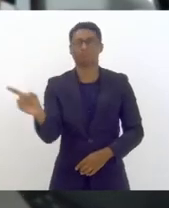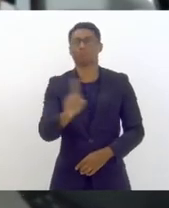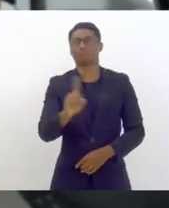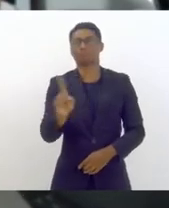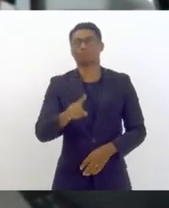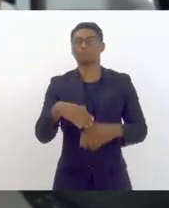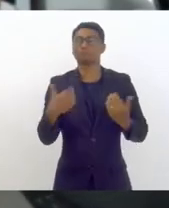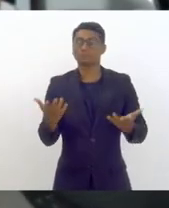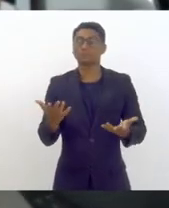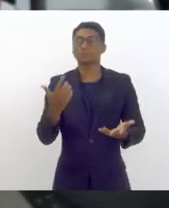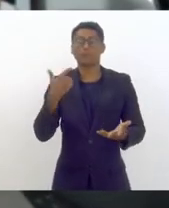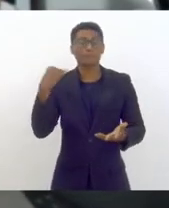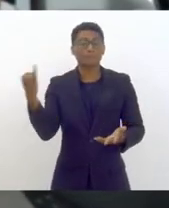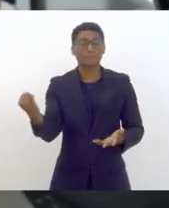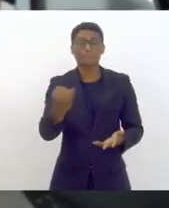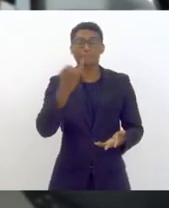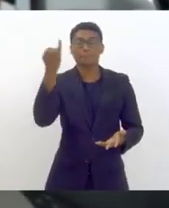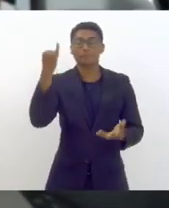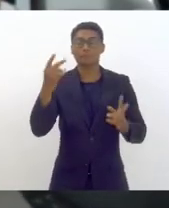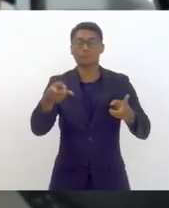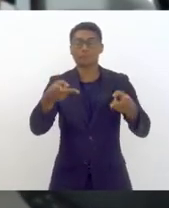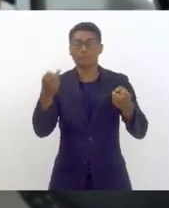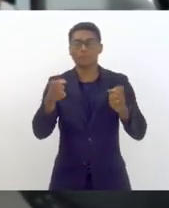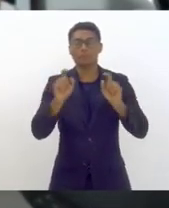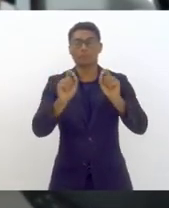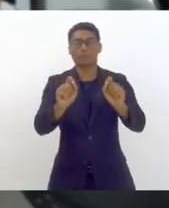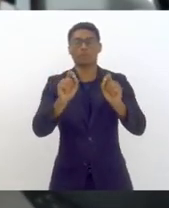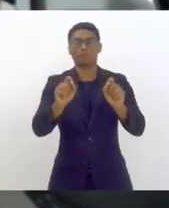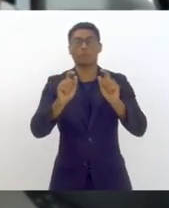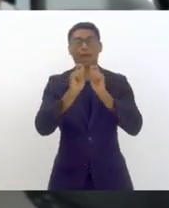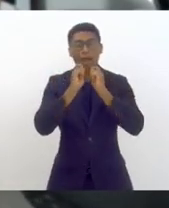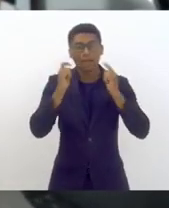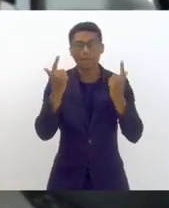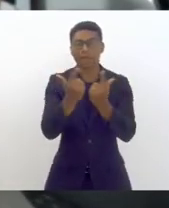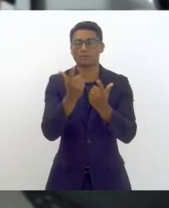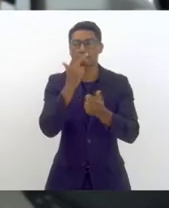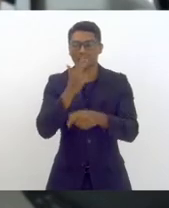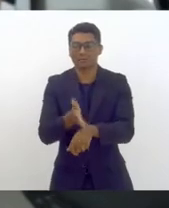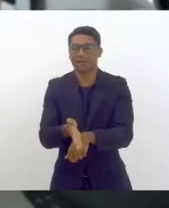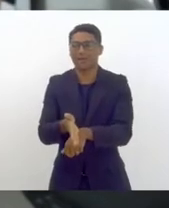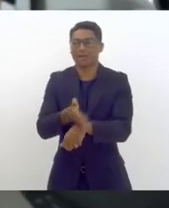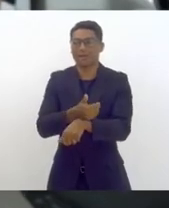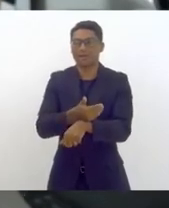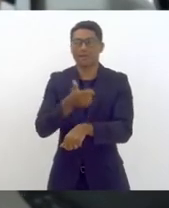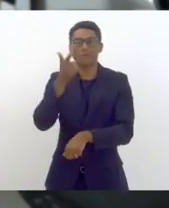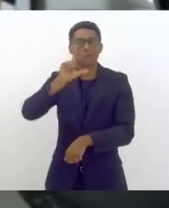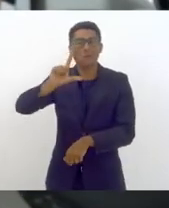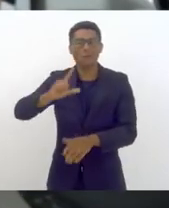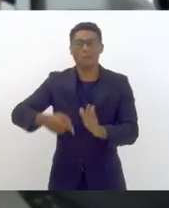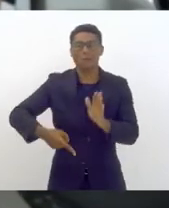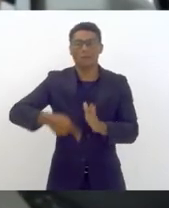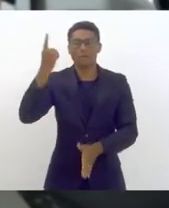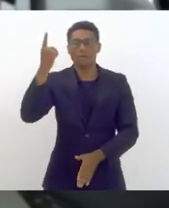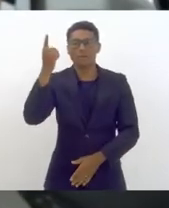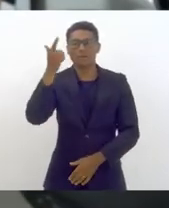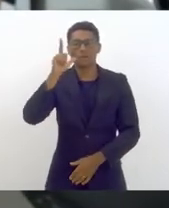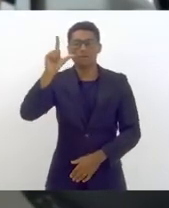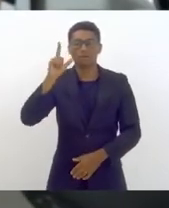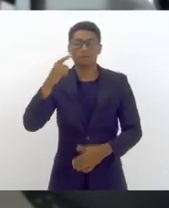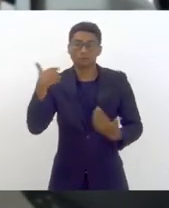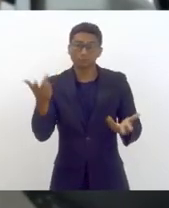LERJ se antecipa e fica à frente do seu próprio tempo quando a gente percebe que